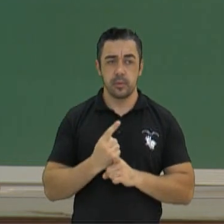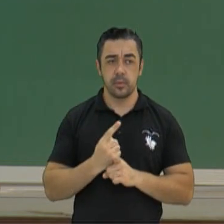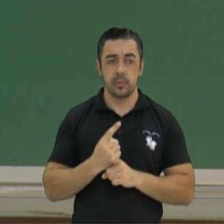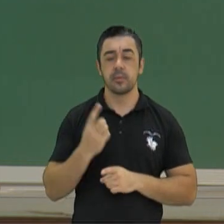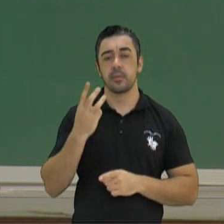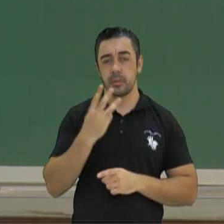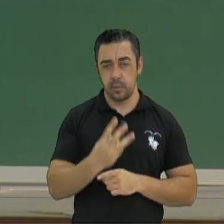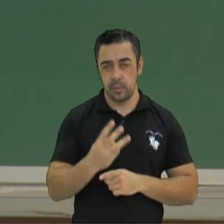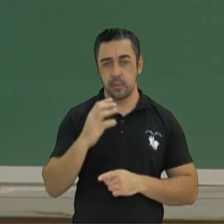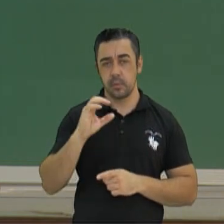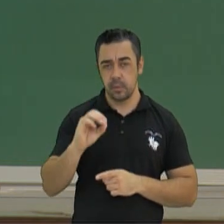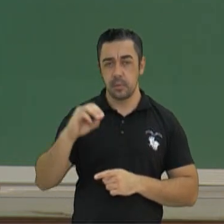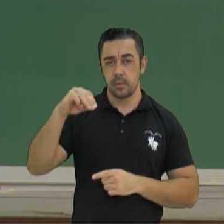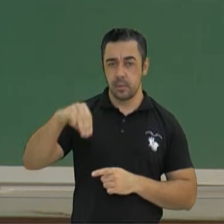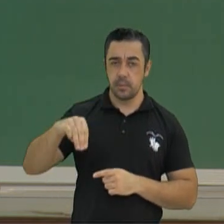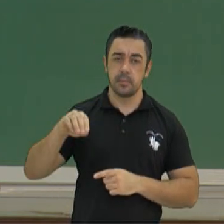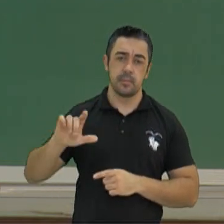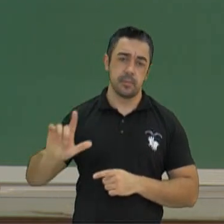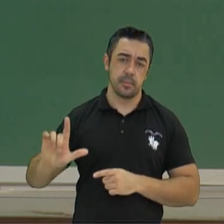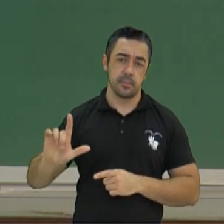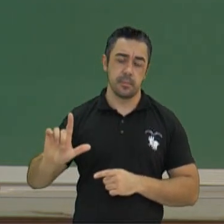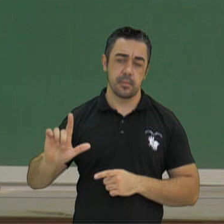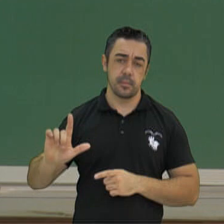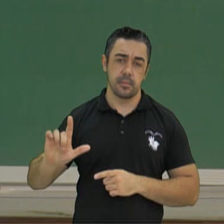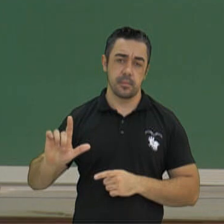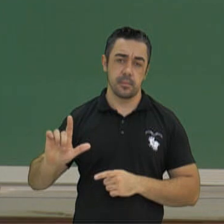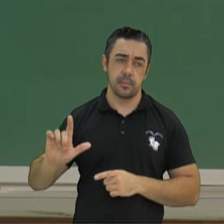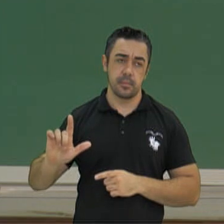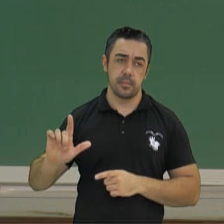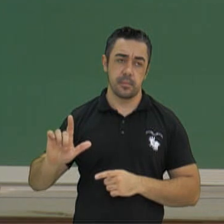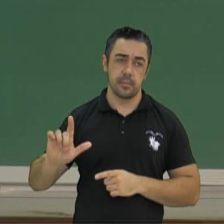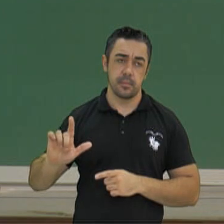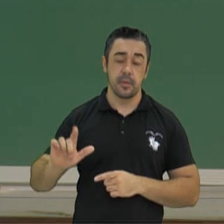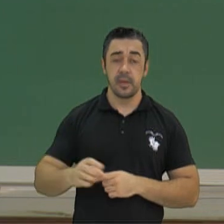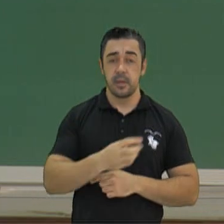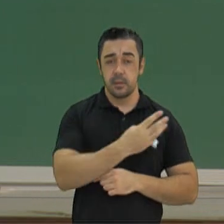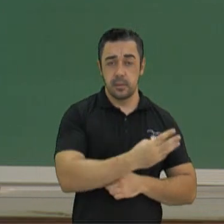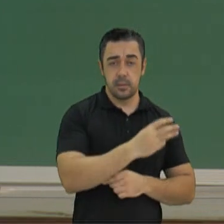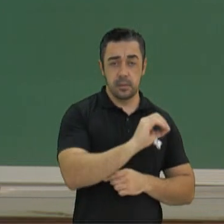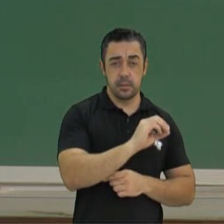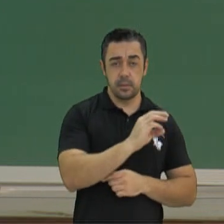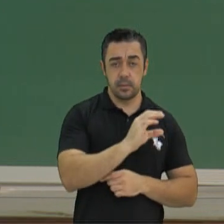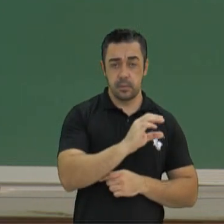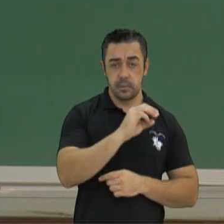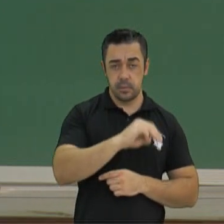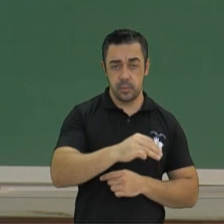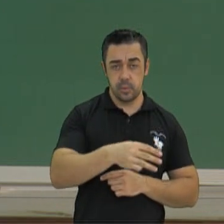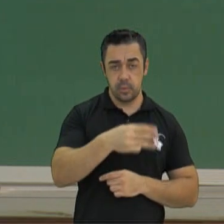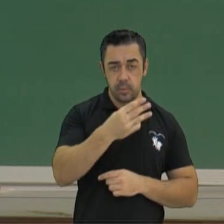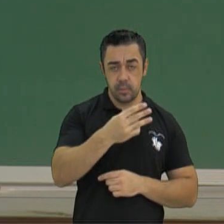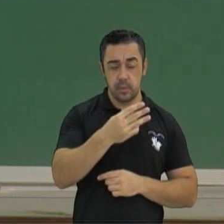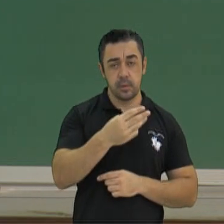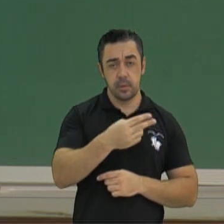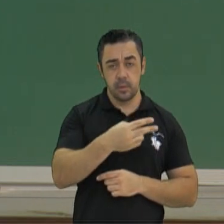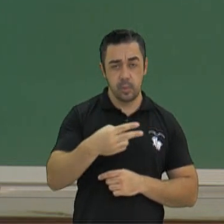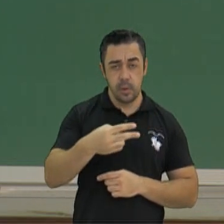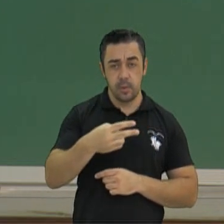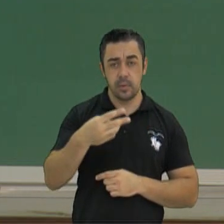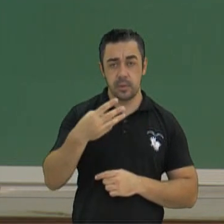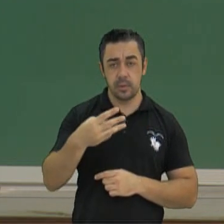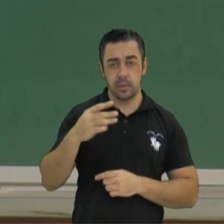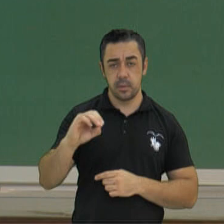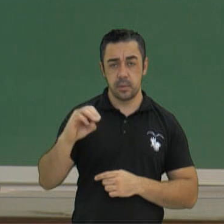quanto? 30 mililitros. Tá? Então, 30 centímetros cúbicos equivalem a